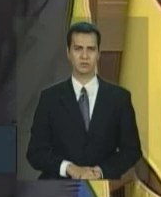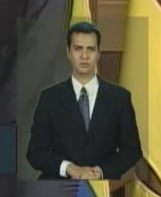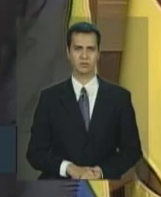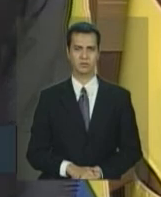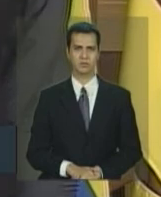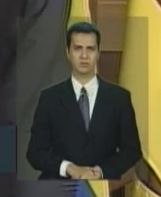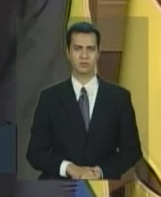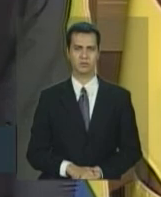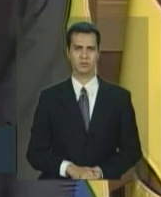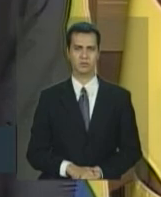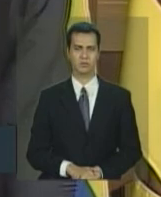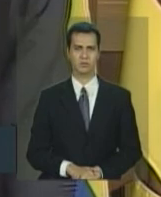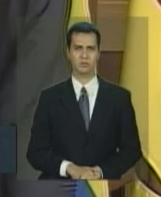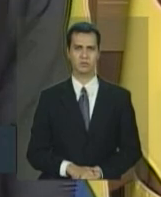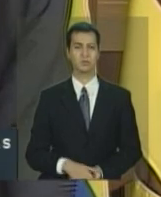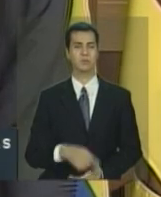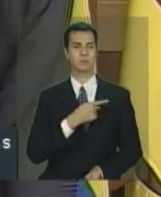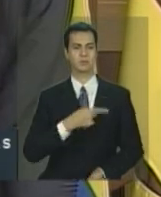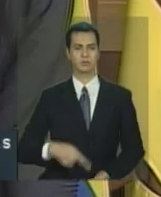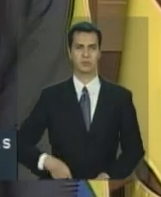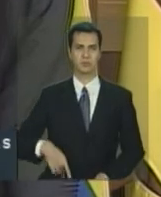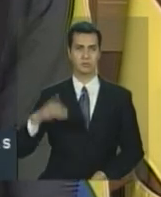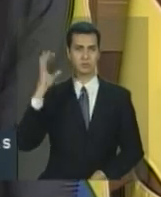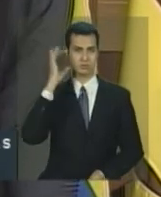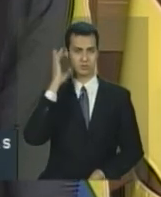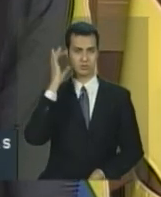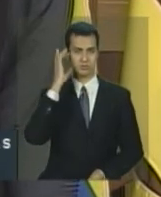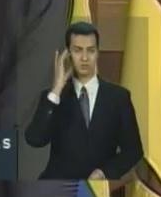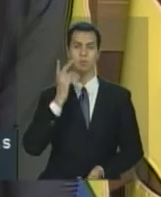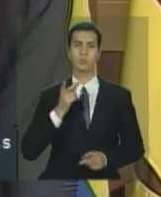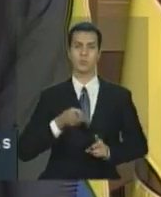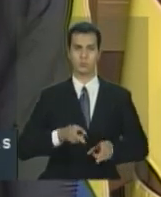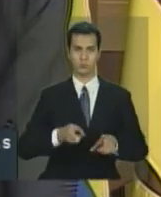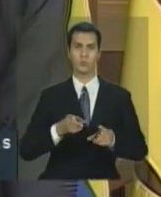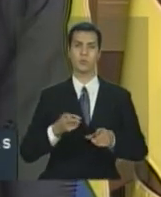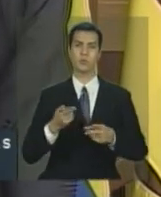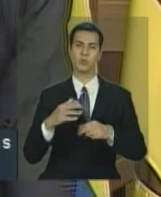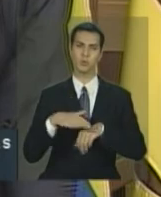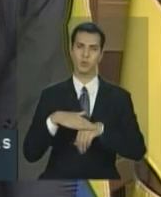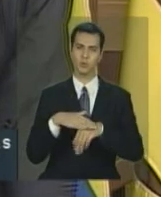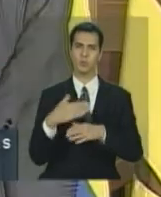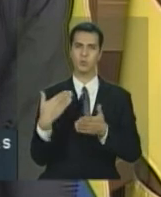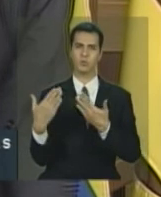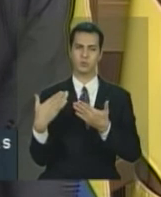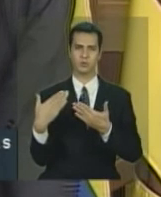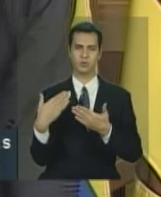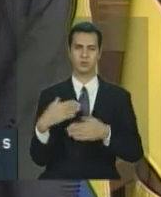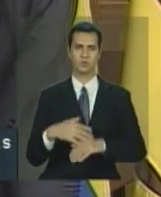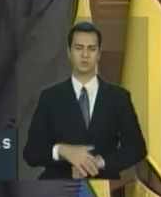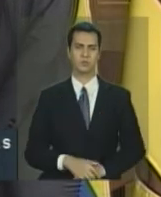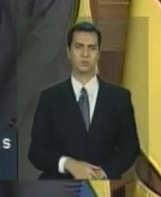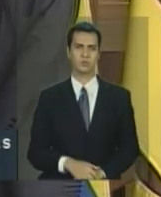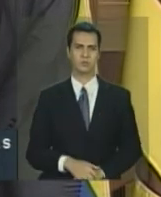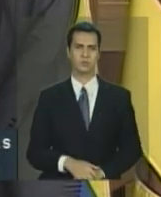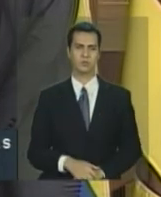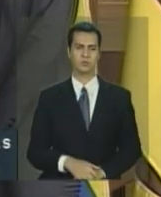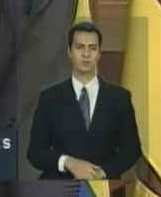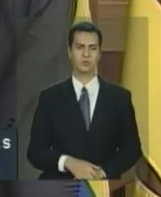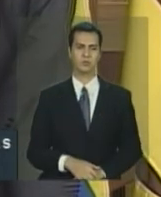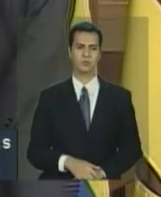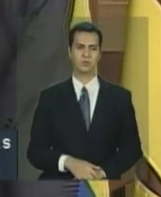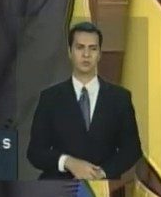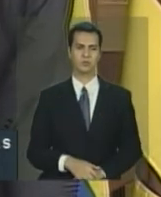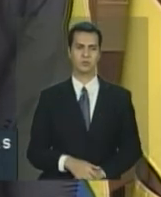A presidenta Dilma Rousseff continua conversando com o nosso